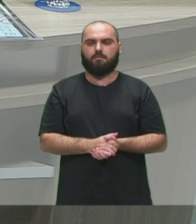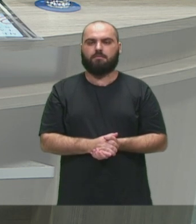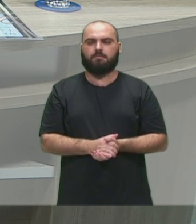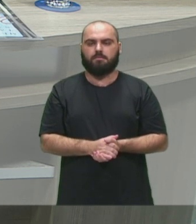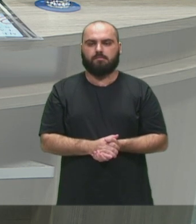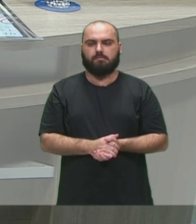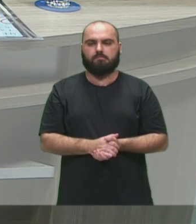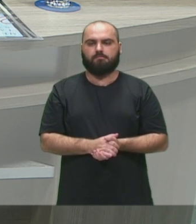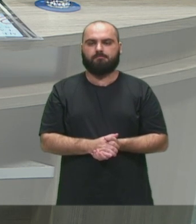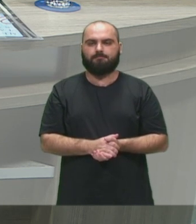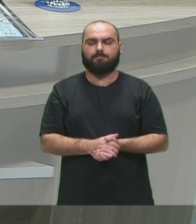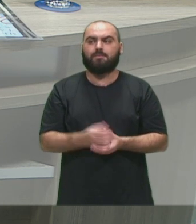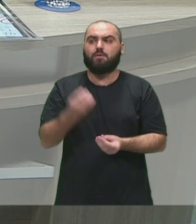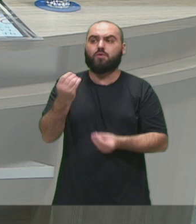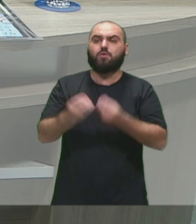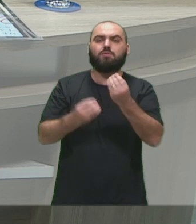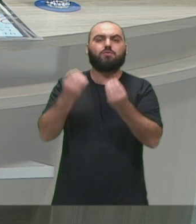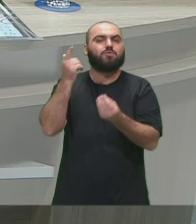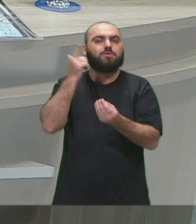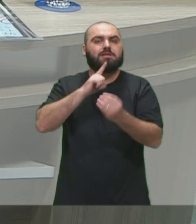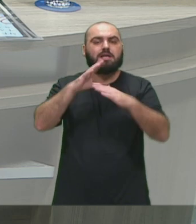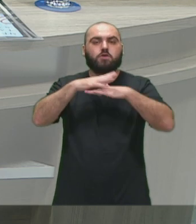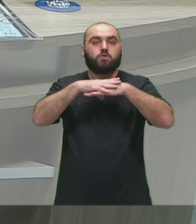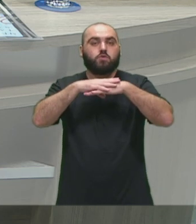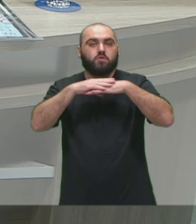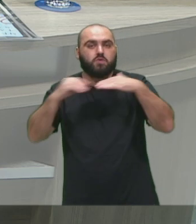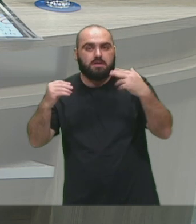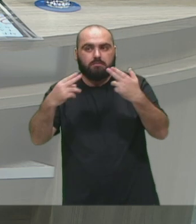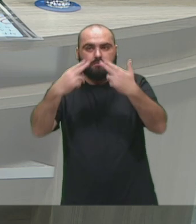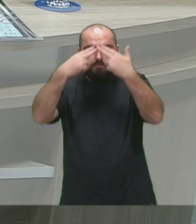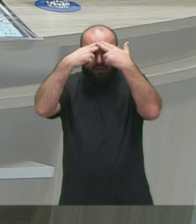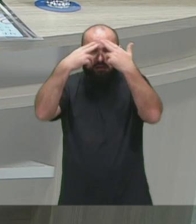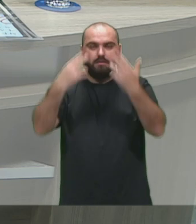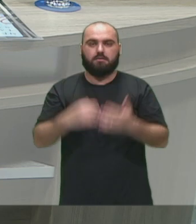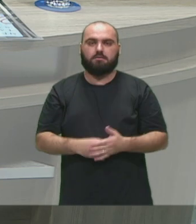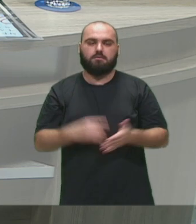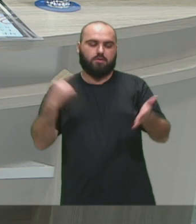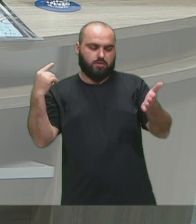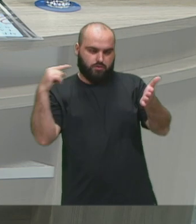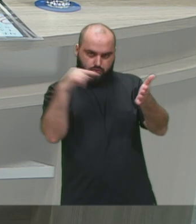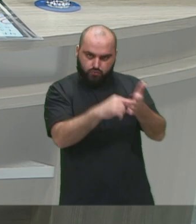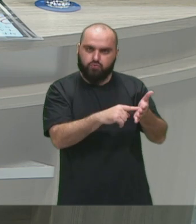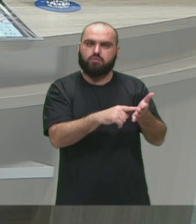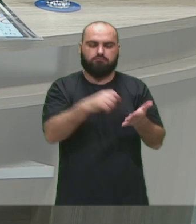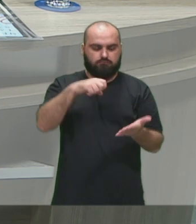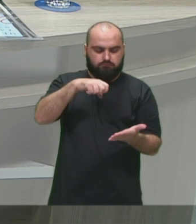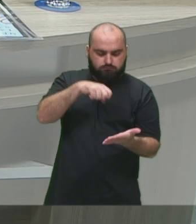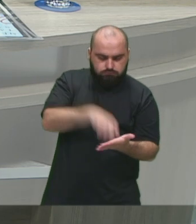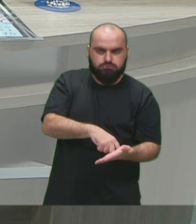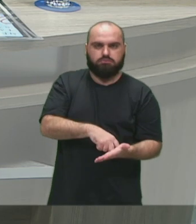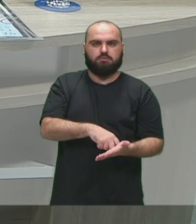cura para esses traumas todos, além da questão da denúncia, da punição que é necessária?